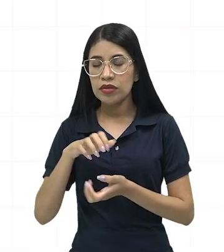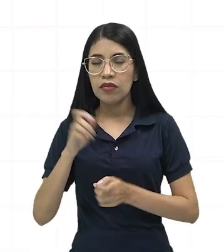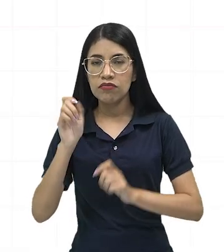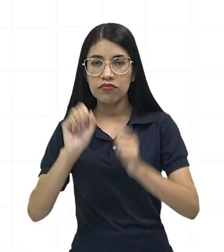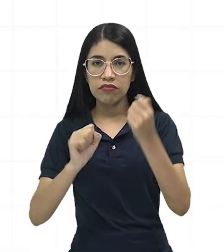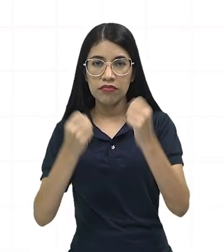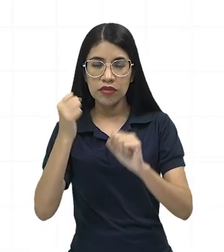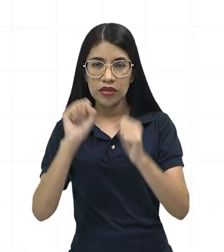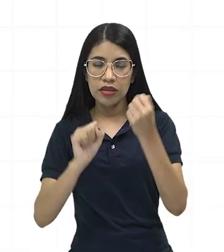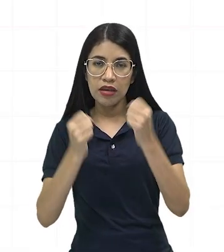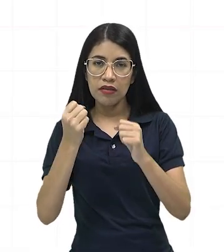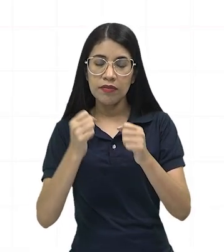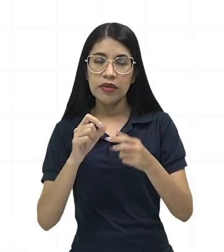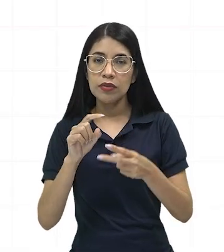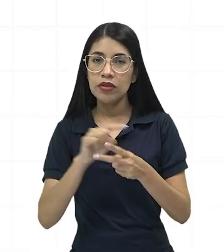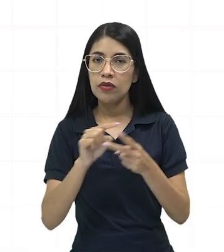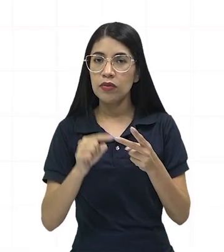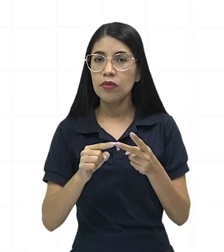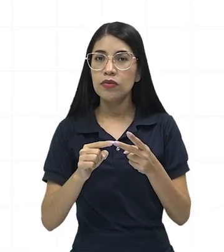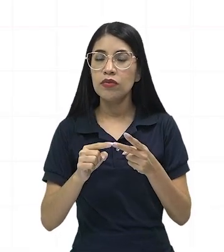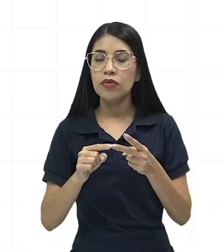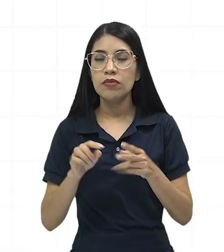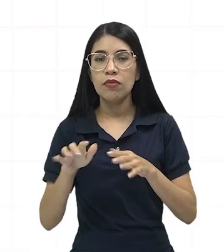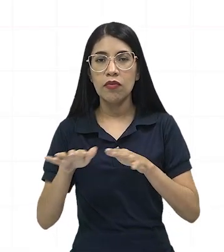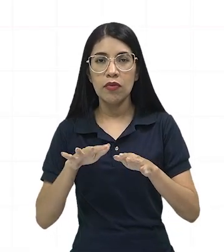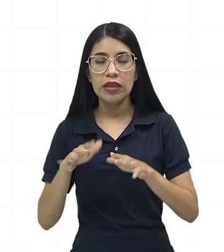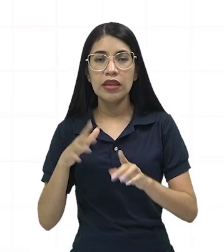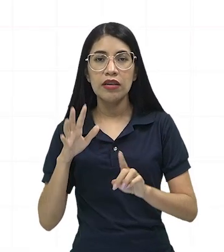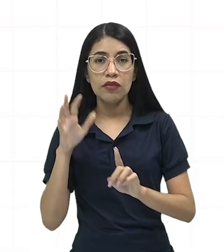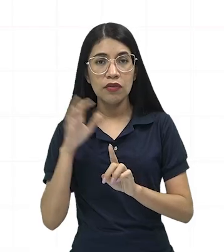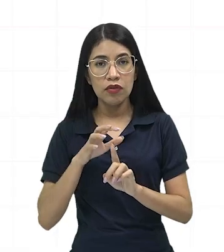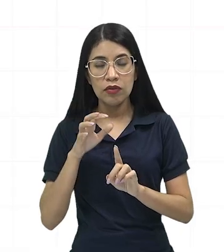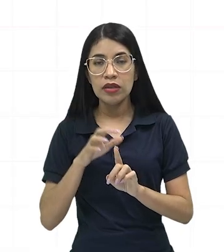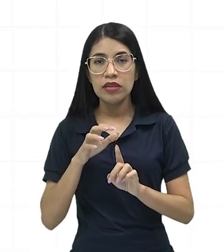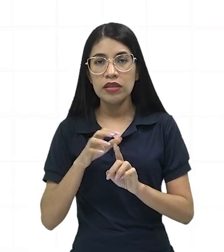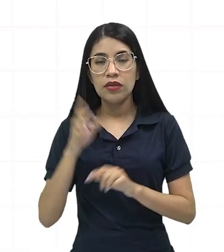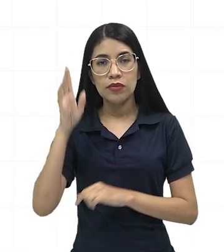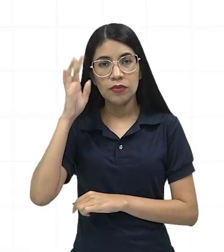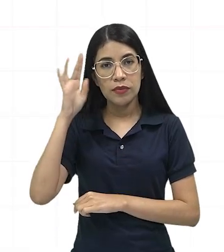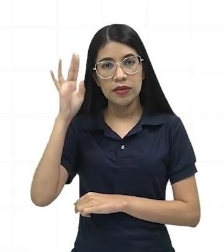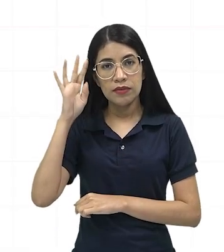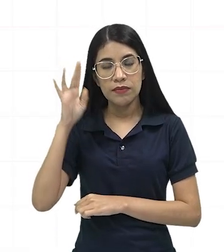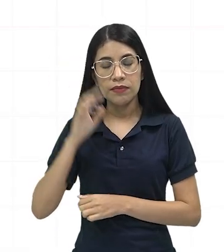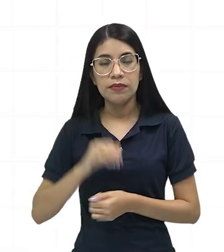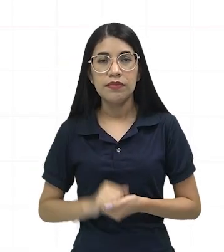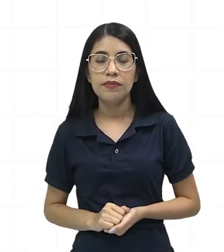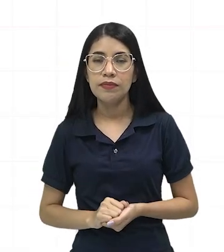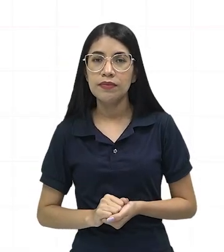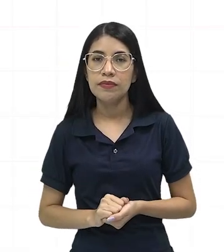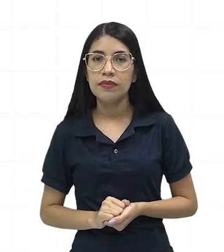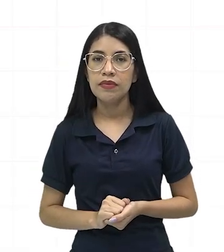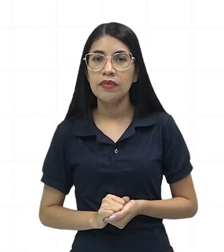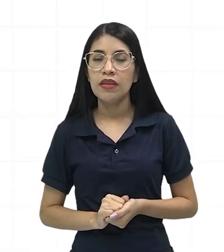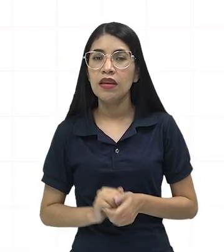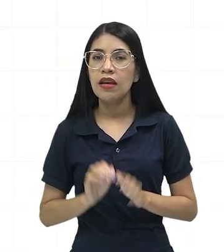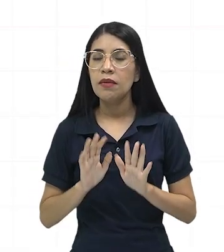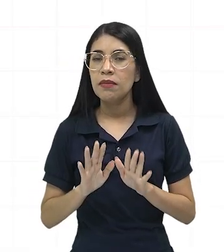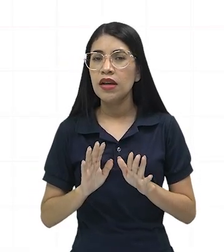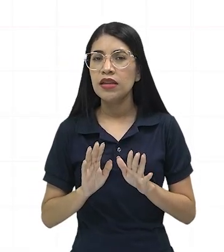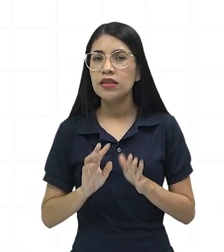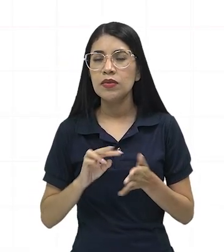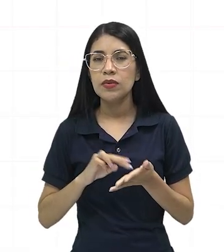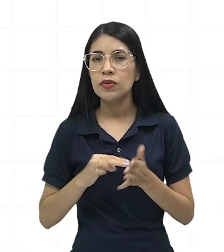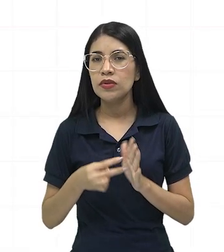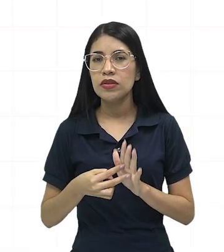Industrial. Então, são dois movimentos que vão afetar diretamente esse pensamento, tá bom? Professora, mas o que a senhora quer dizer